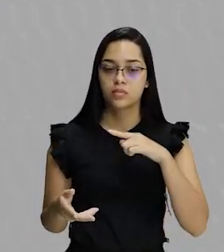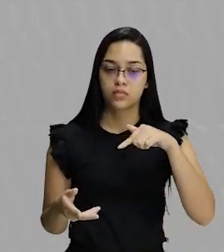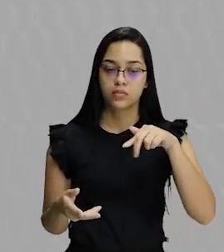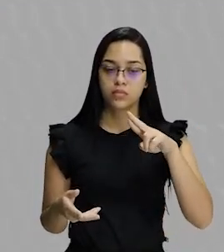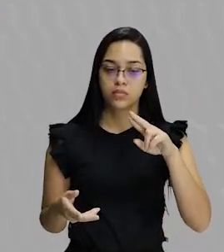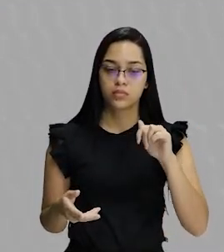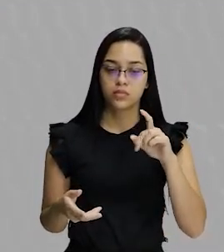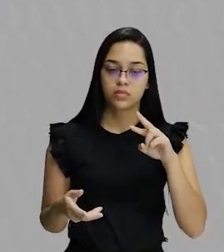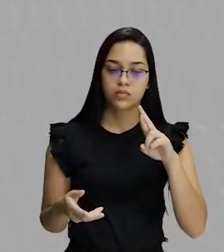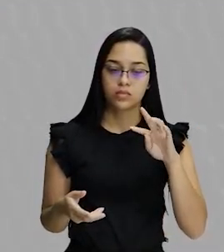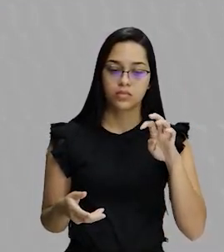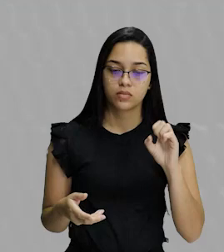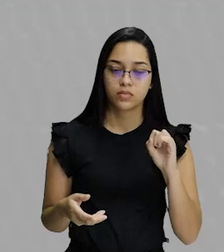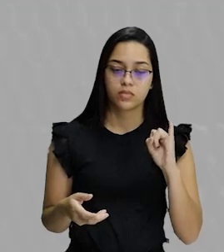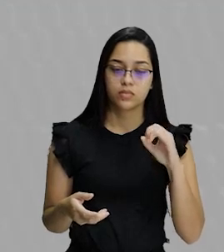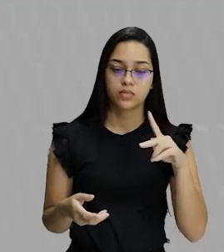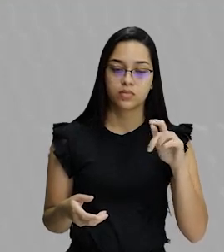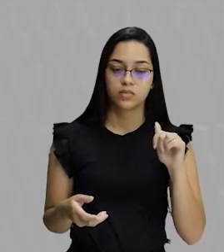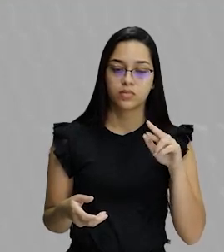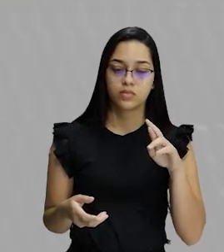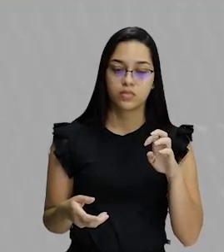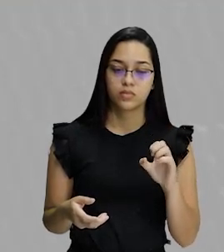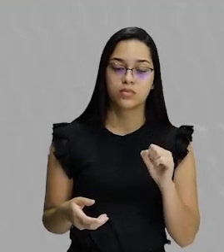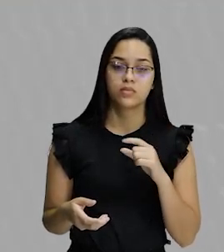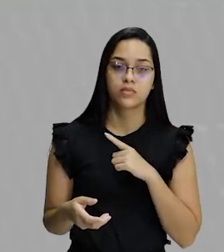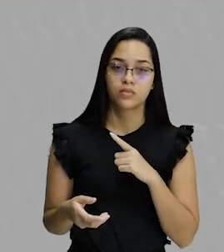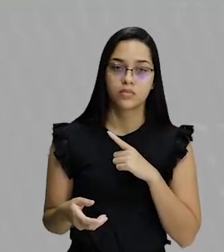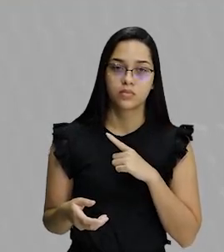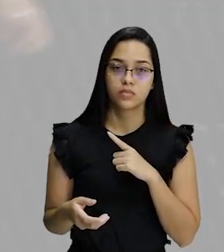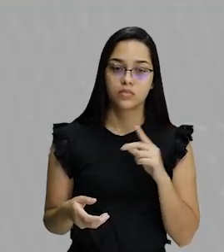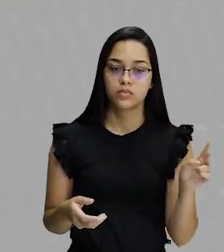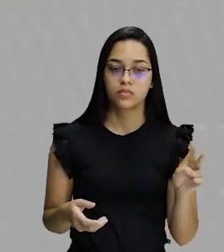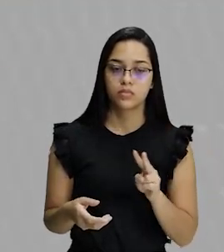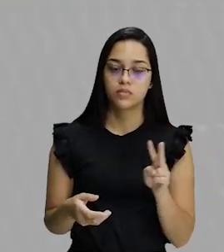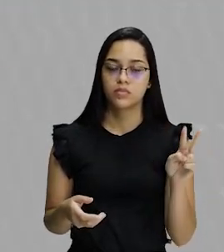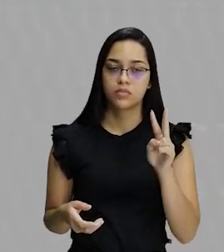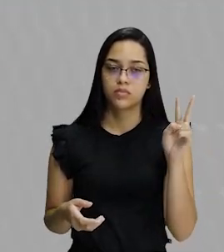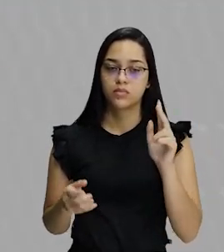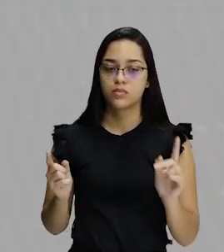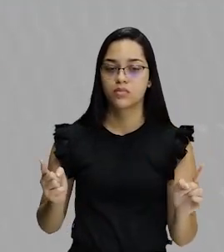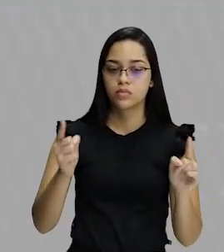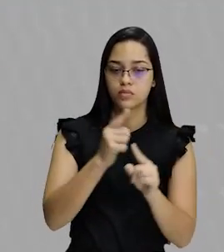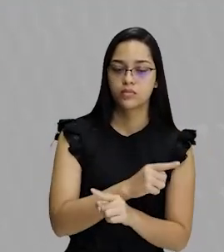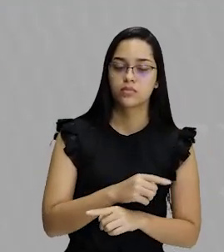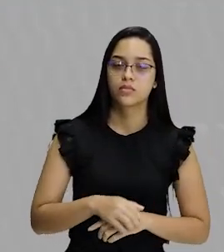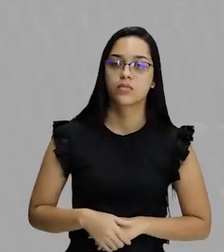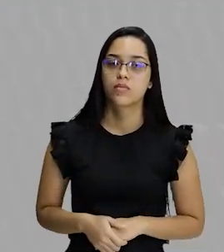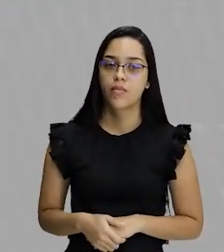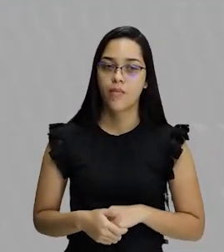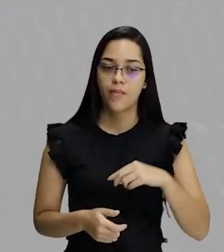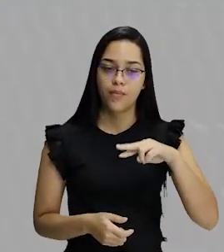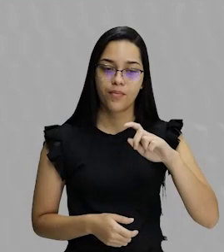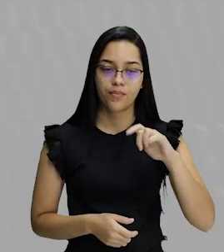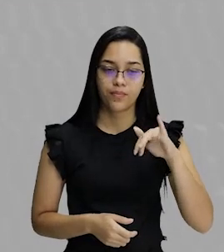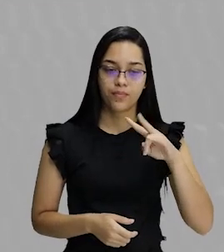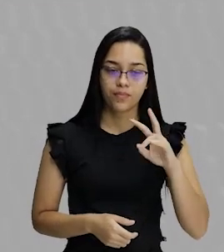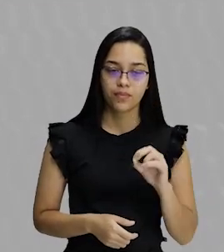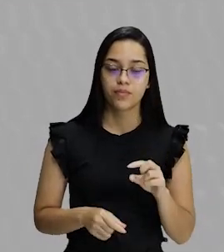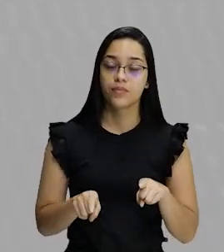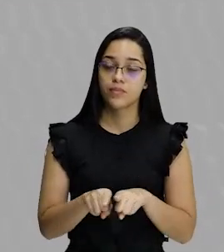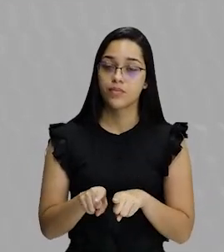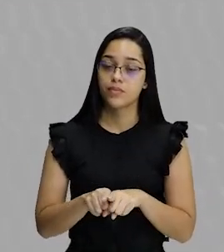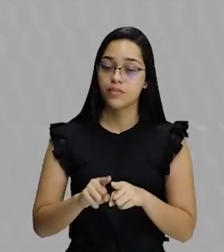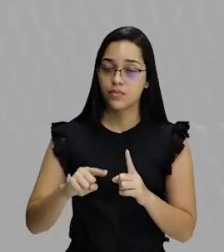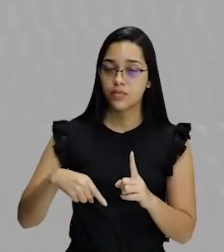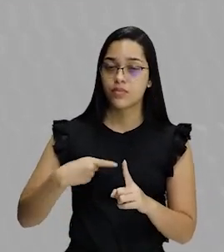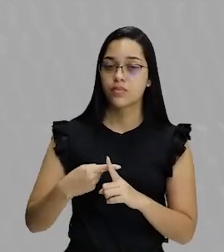quadrantes ímpares? Eles têm coordenadas, o valor das coordenadas opostas. Um negativo e outro